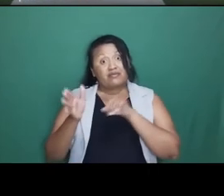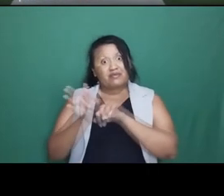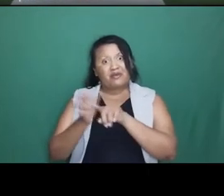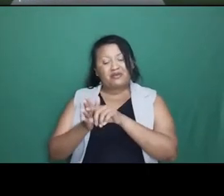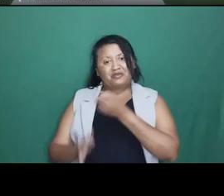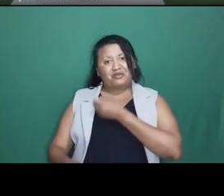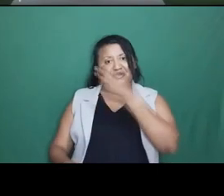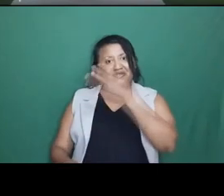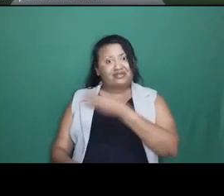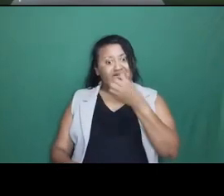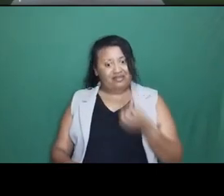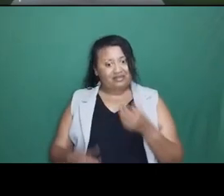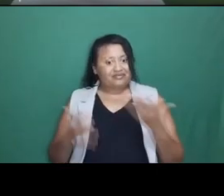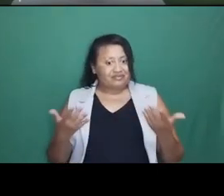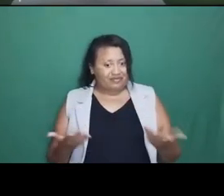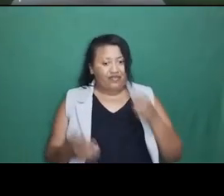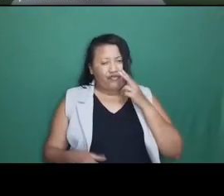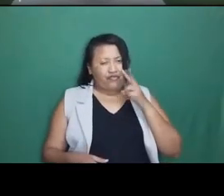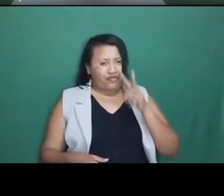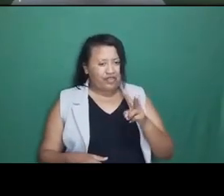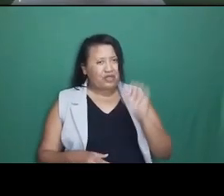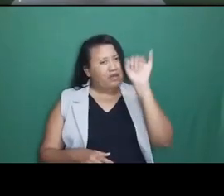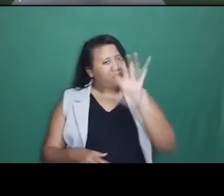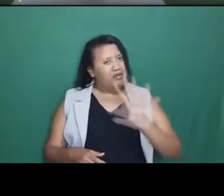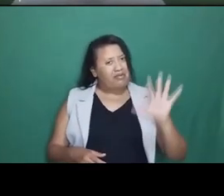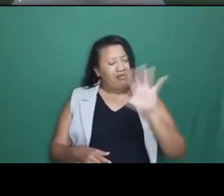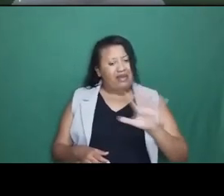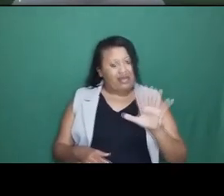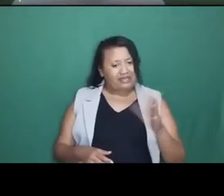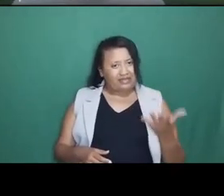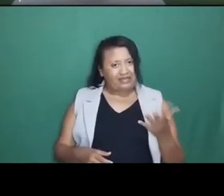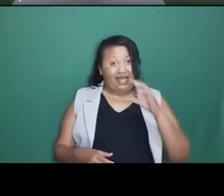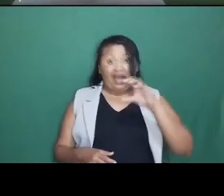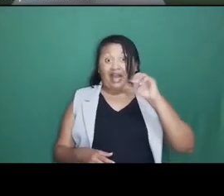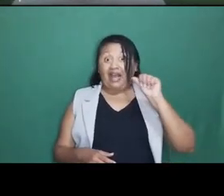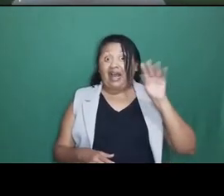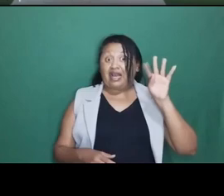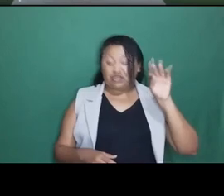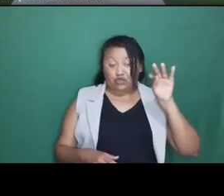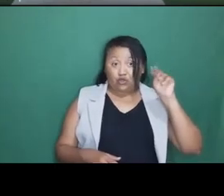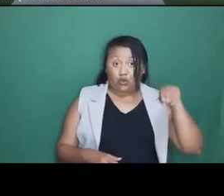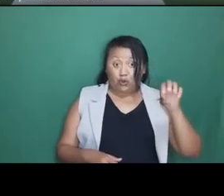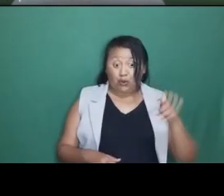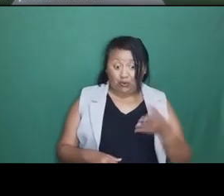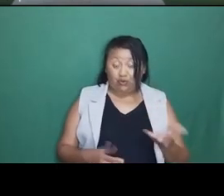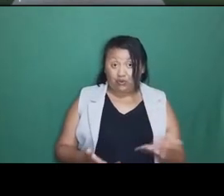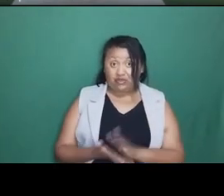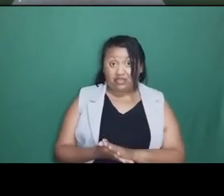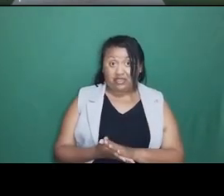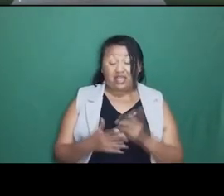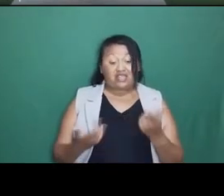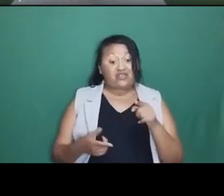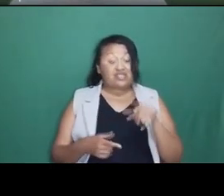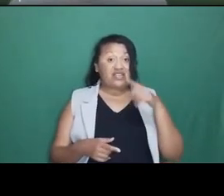36 não é vejam aqui essa imagem nesse Cartoon de Angeli o cartoon no qual